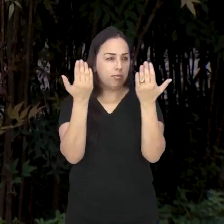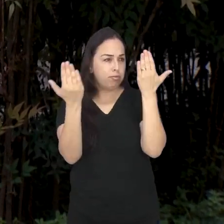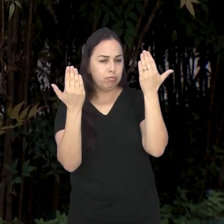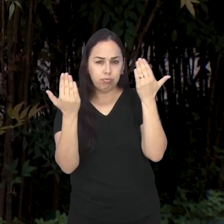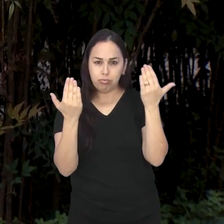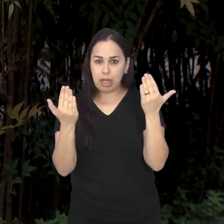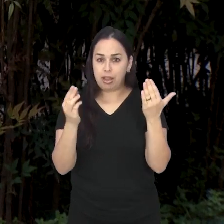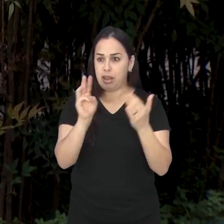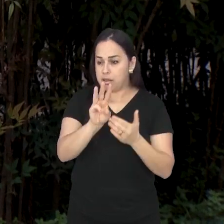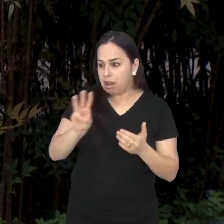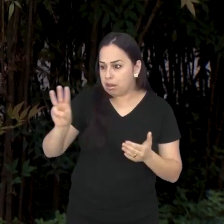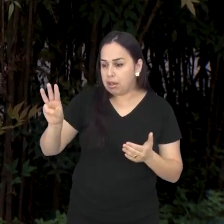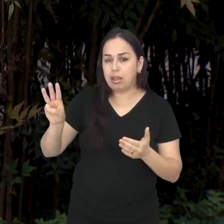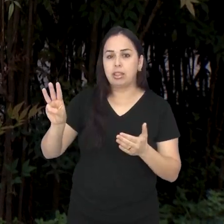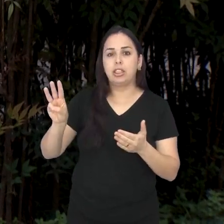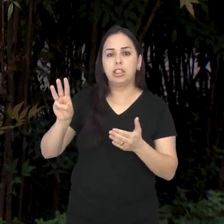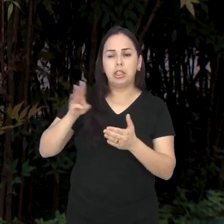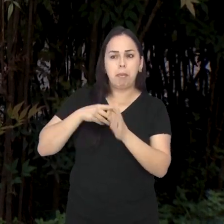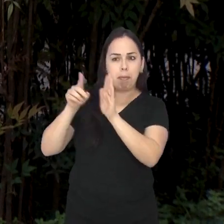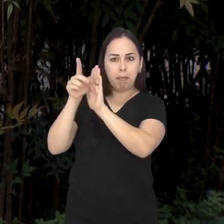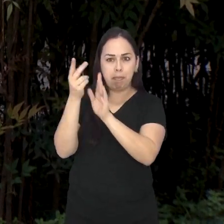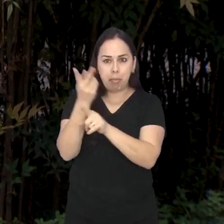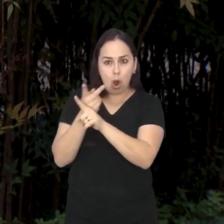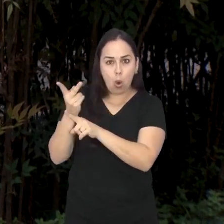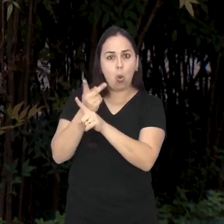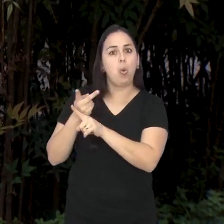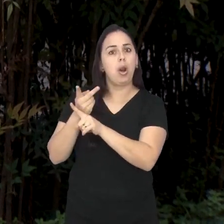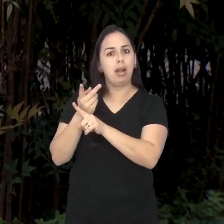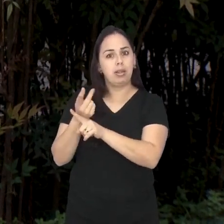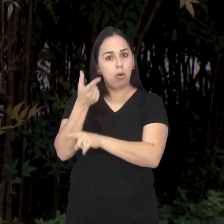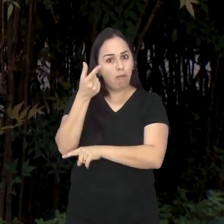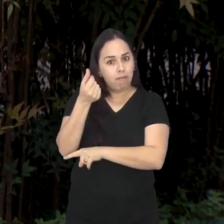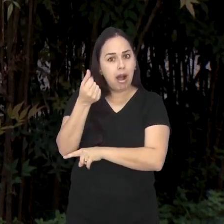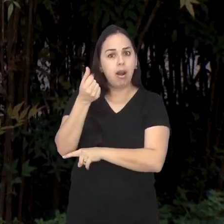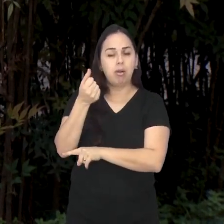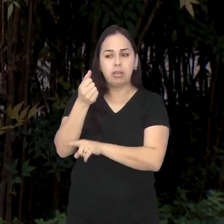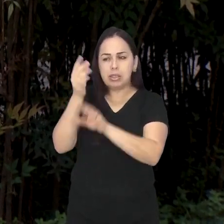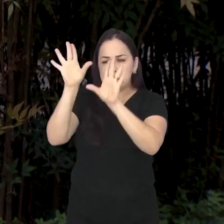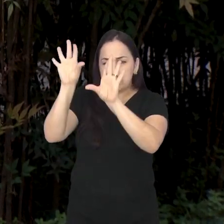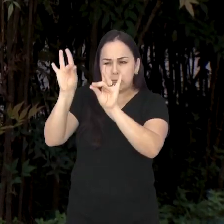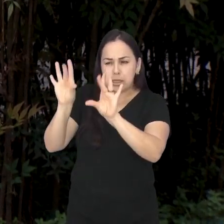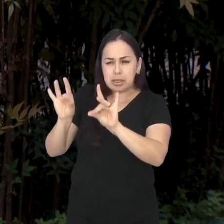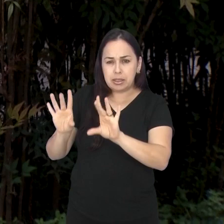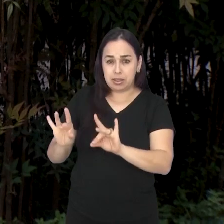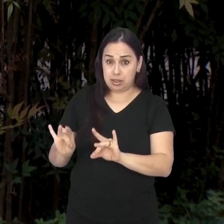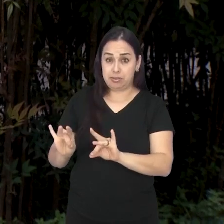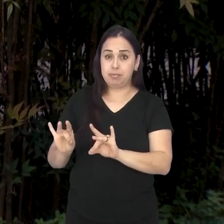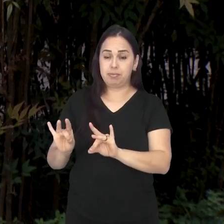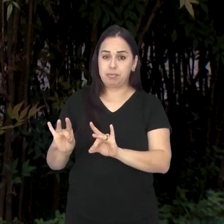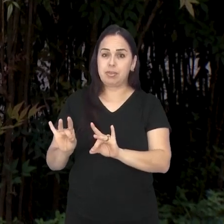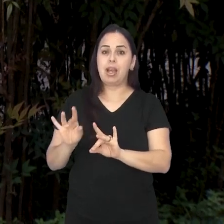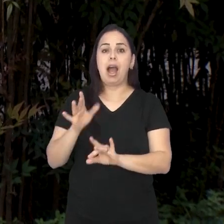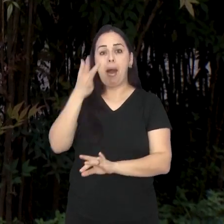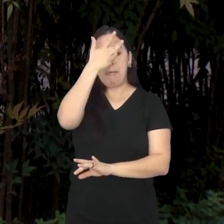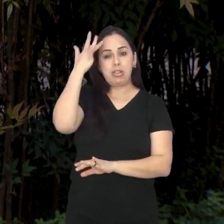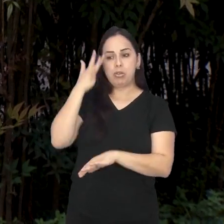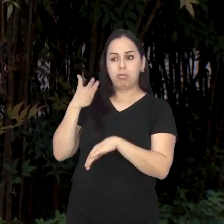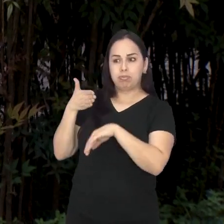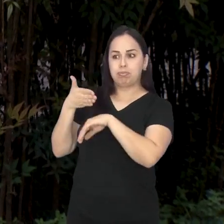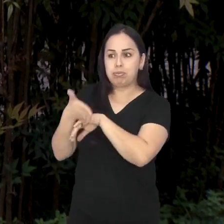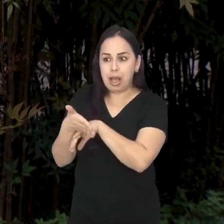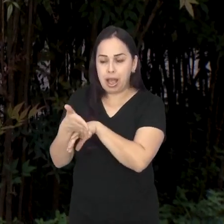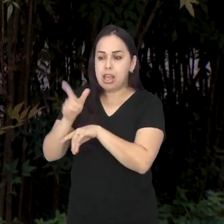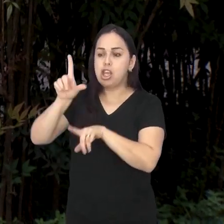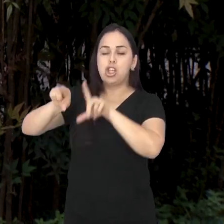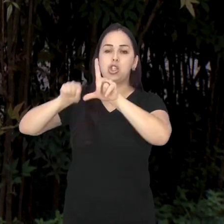Existem sites, inclusive, que filtram, né, os melhores preços e já dão, né, tudo bem detalhado para o passageiro, então ele só tem a